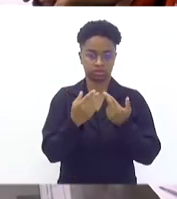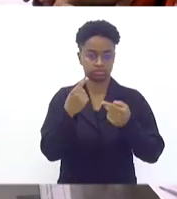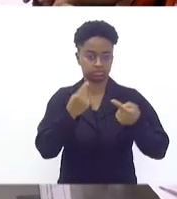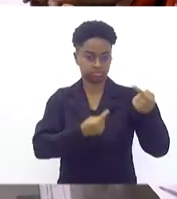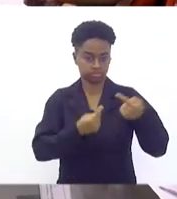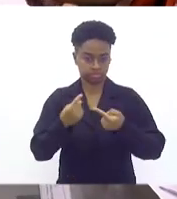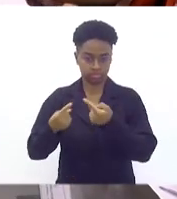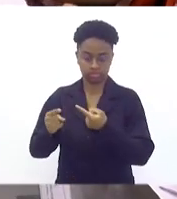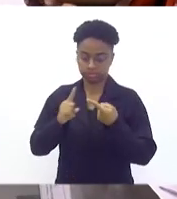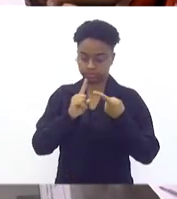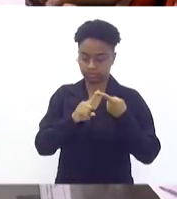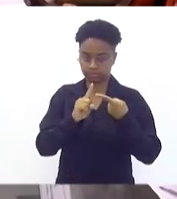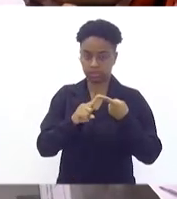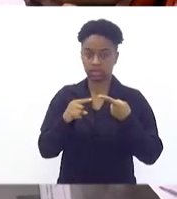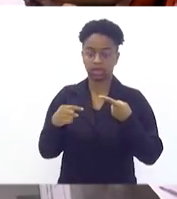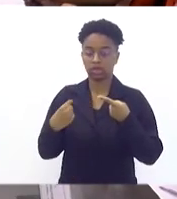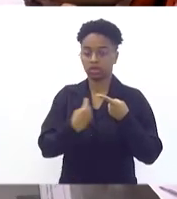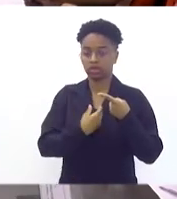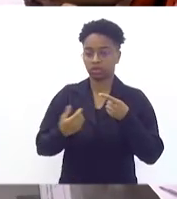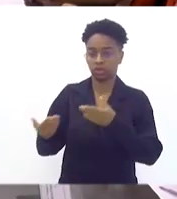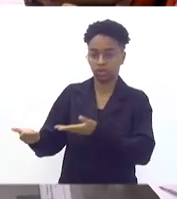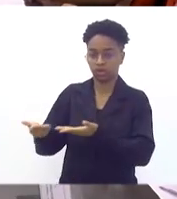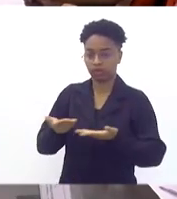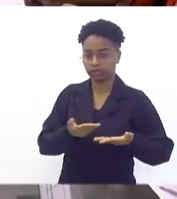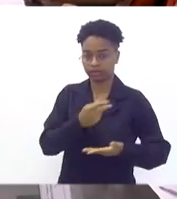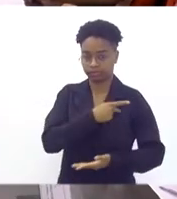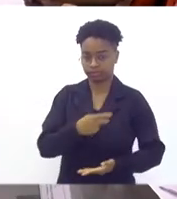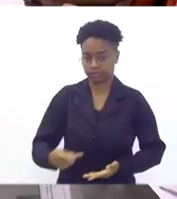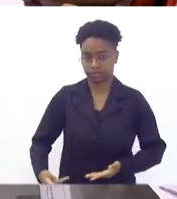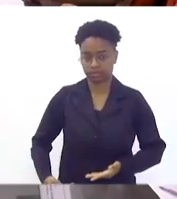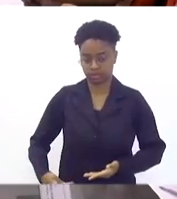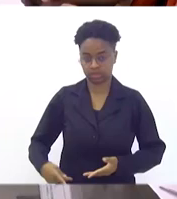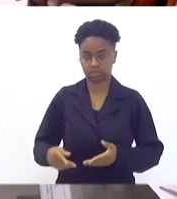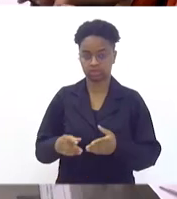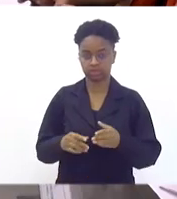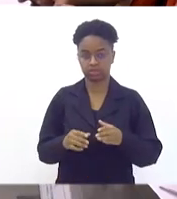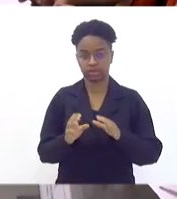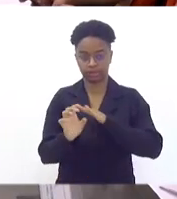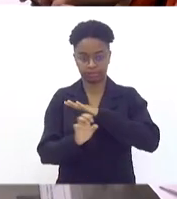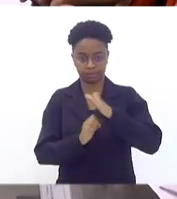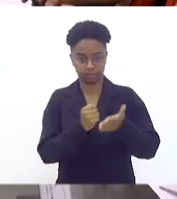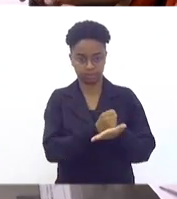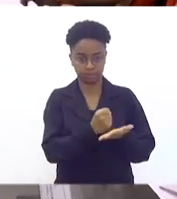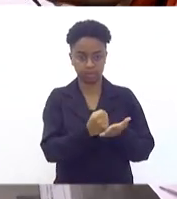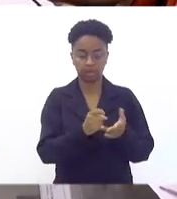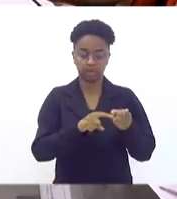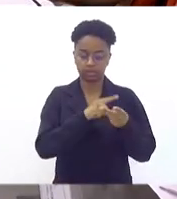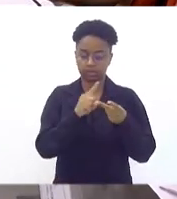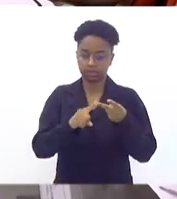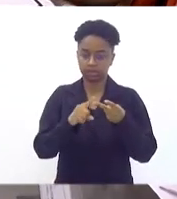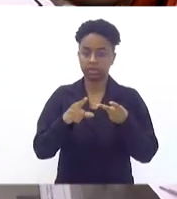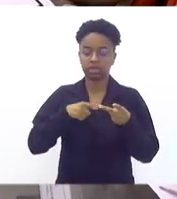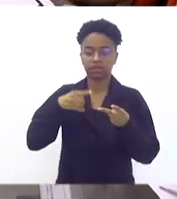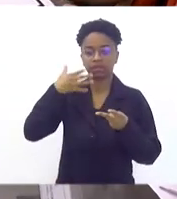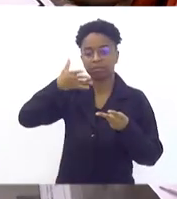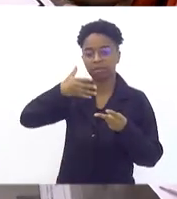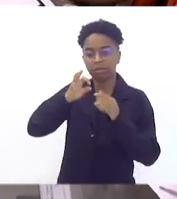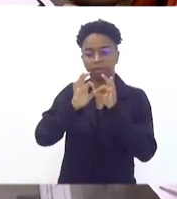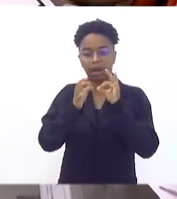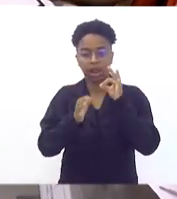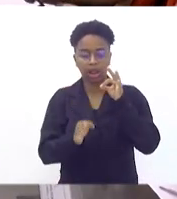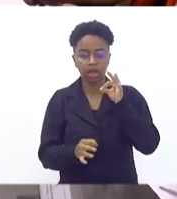primeira delas ouvimos a presidente da concessionária na sequência tivemos uma ampla exposição aqui da genesa e